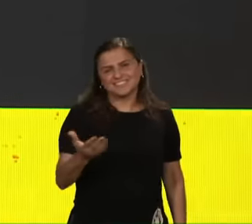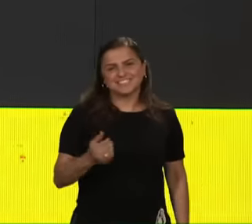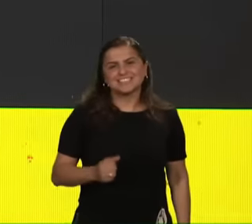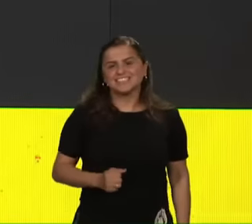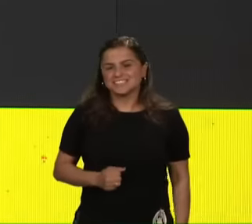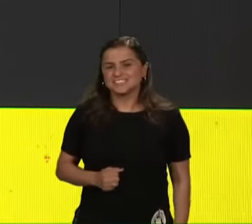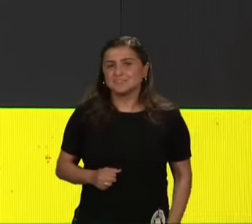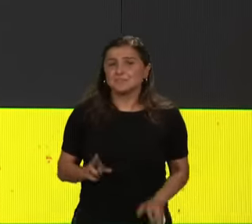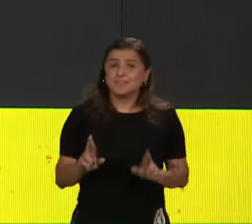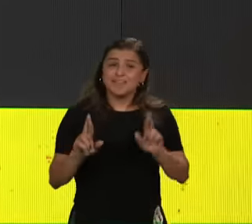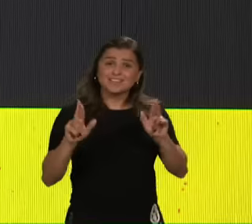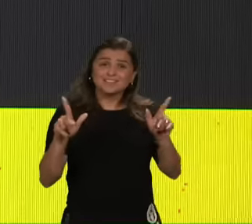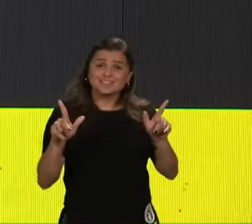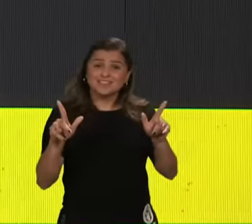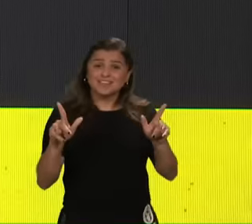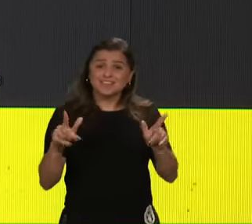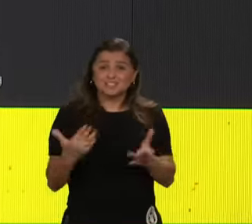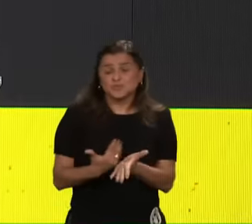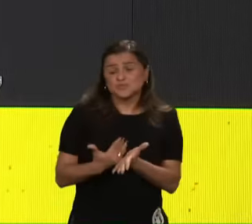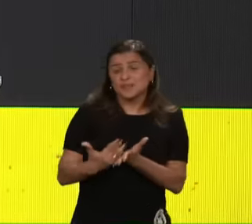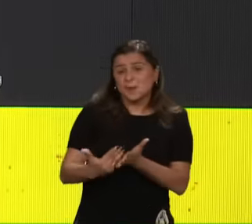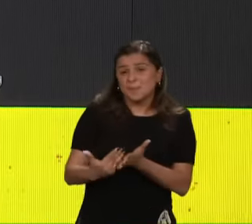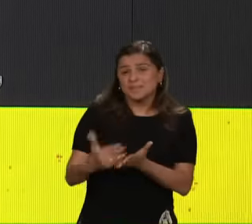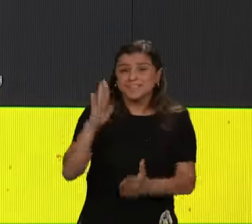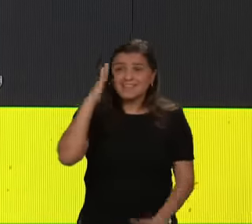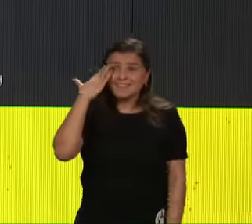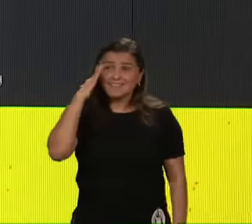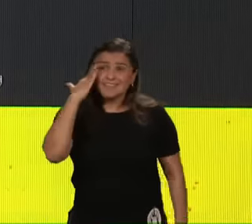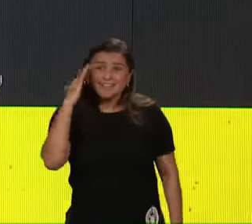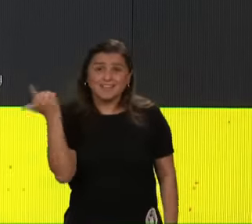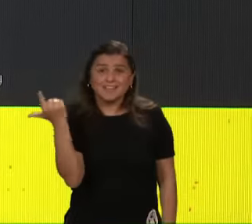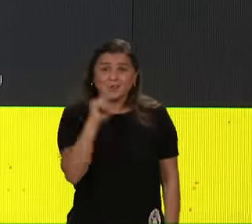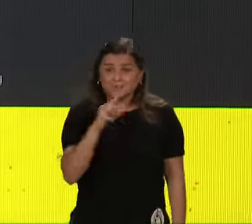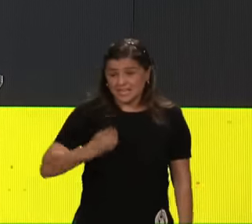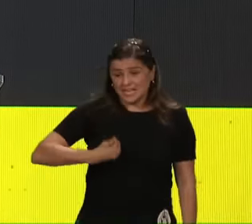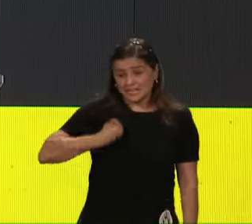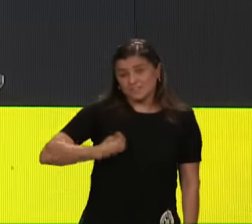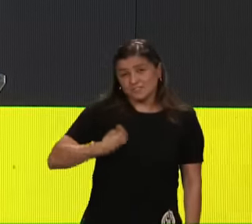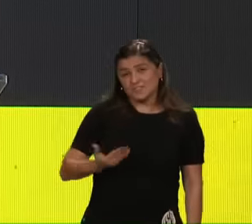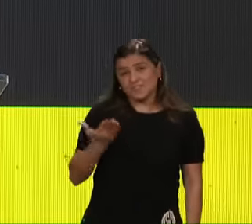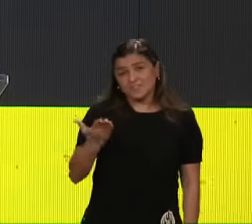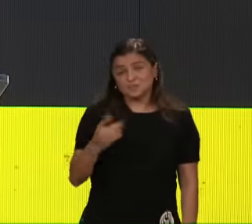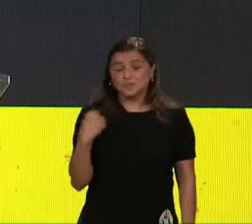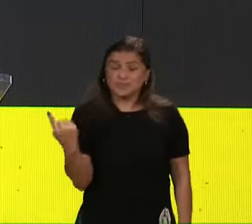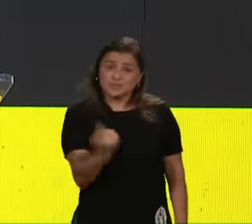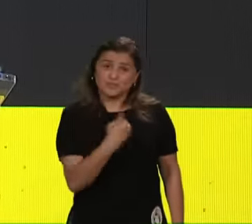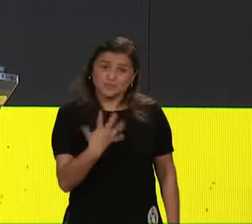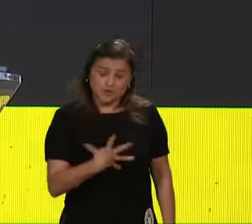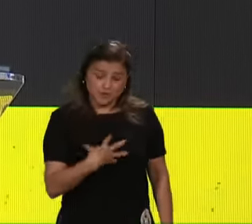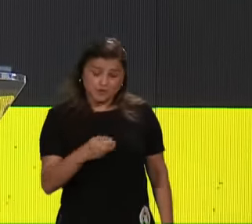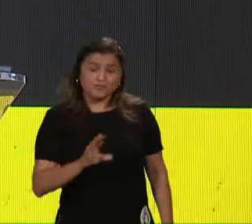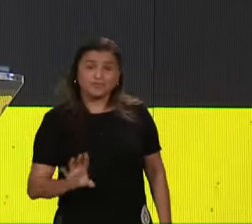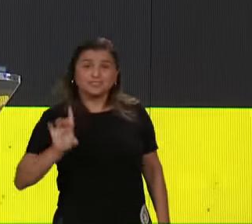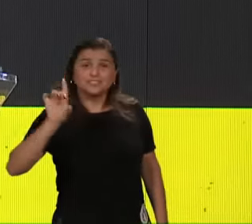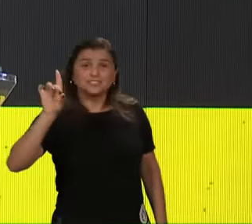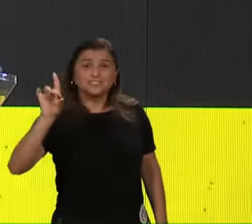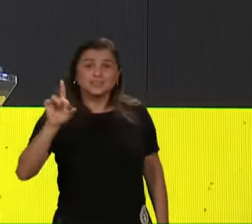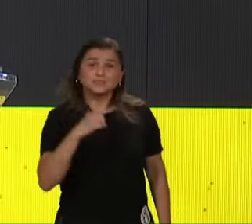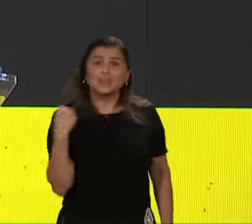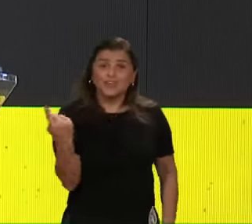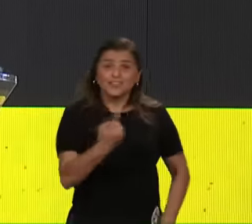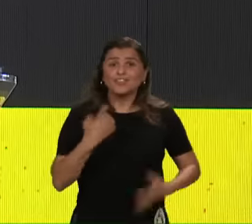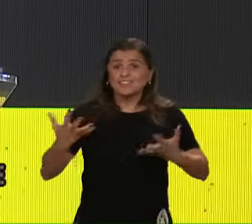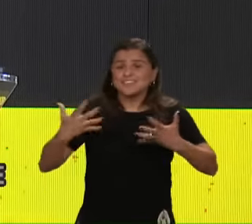é tão diferente quando você começa a viver isso, porque como filho de Deus, nós queremos agradar o nosso